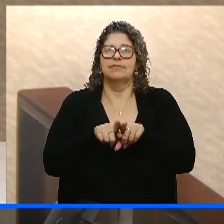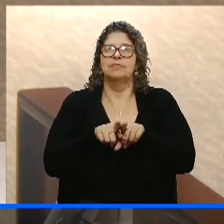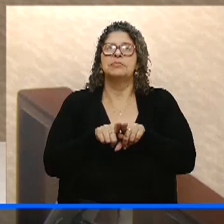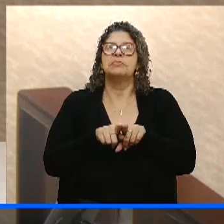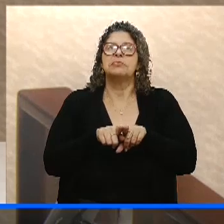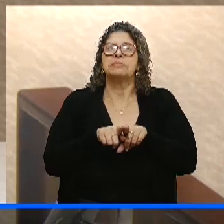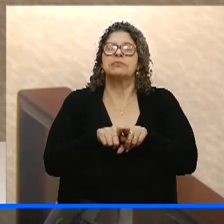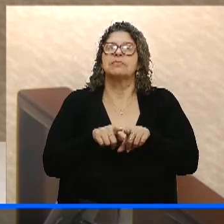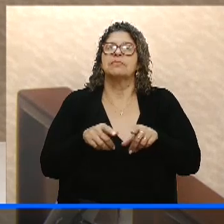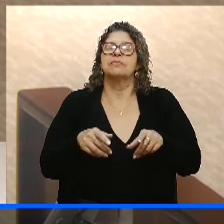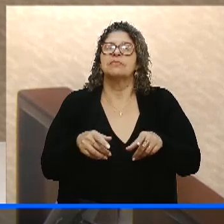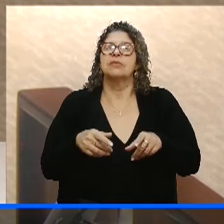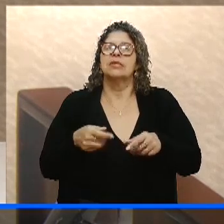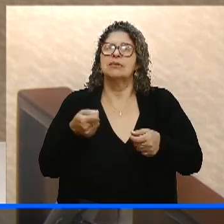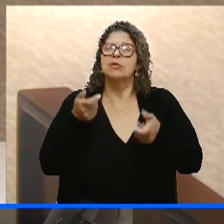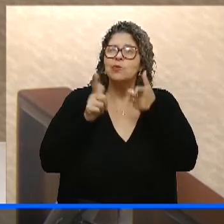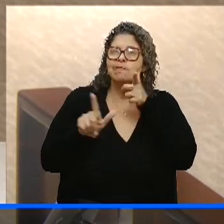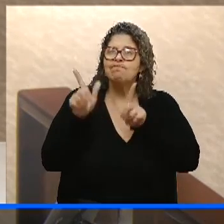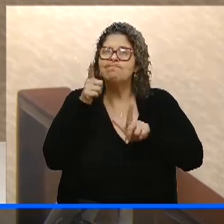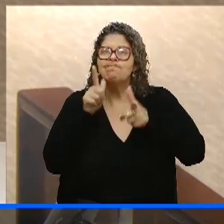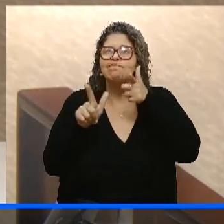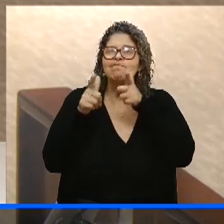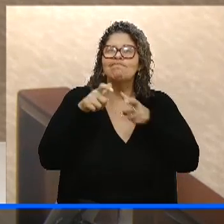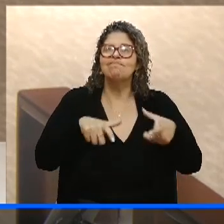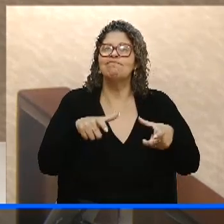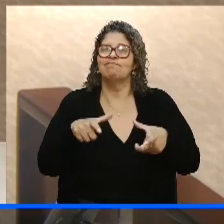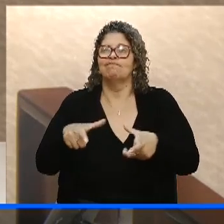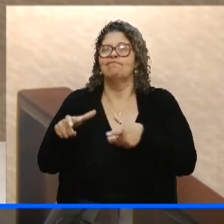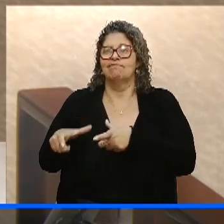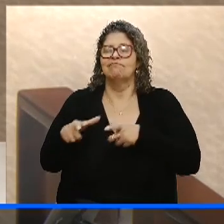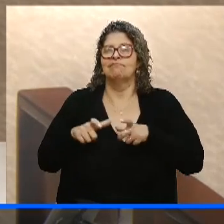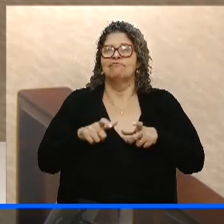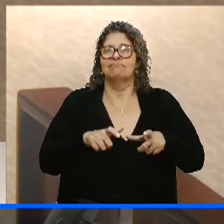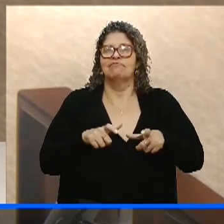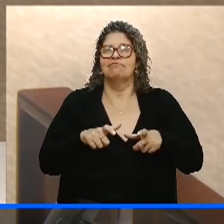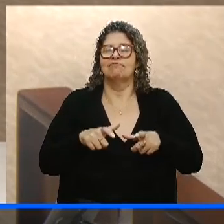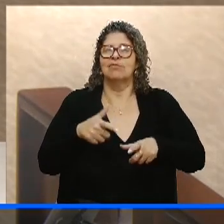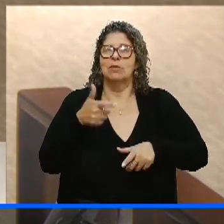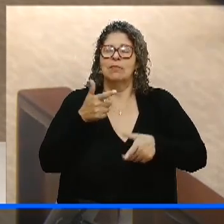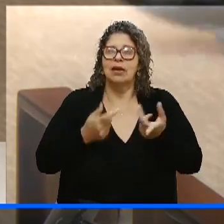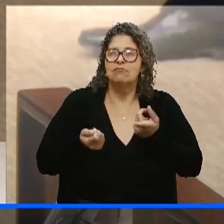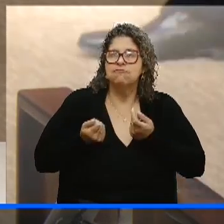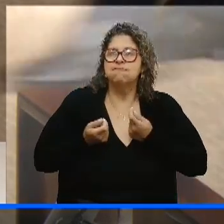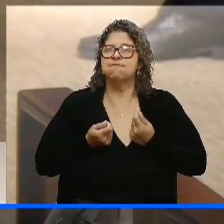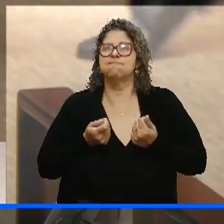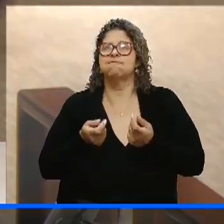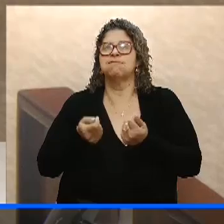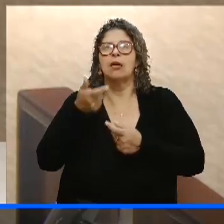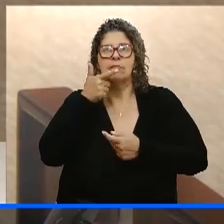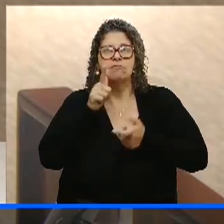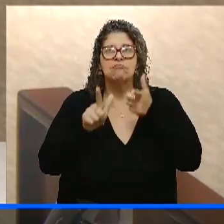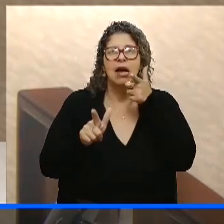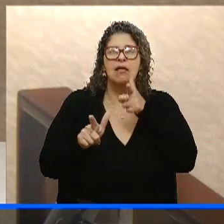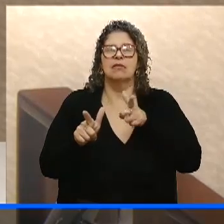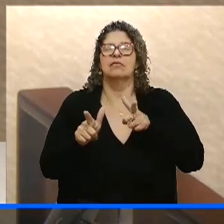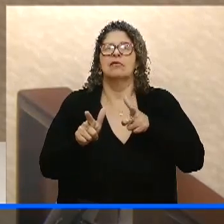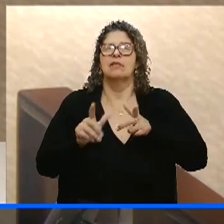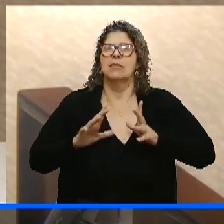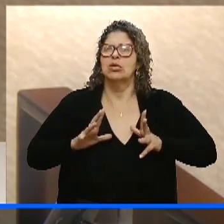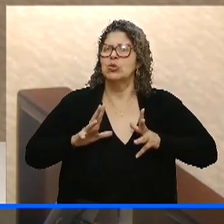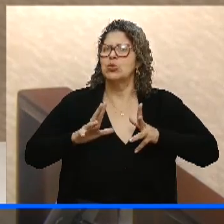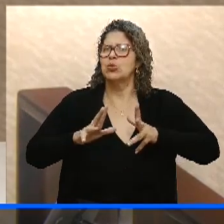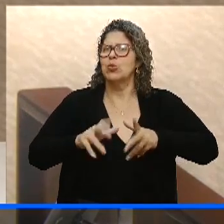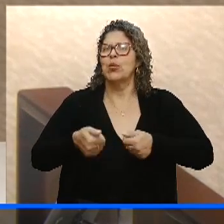temos conquistado espaço temos conquistado mais recursos e temos feito todos